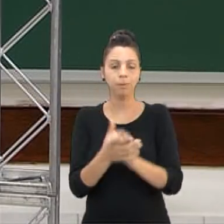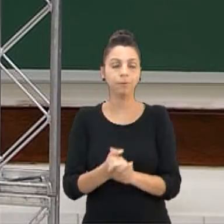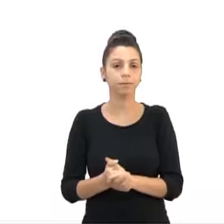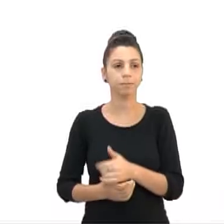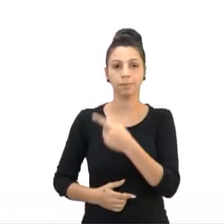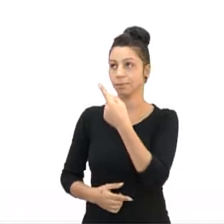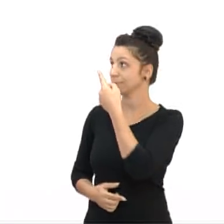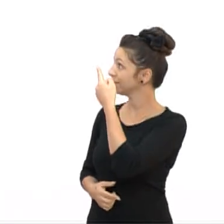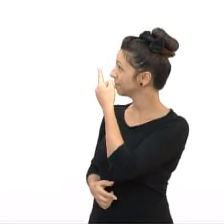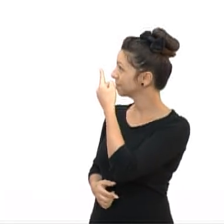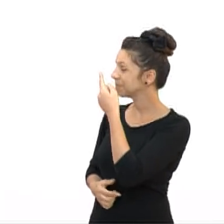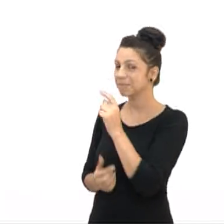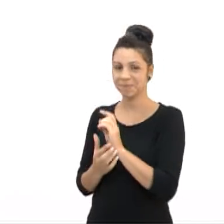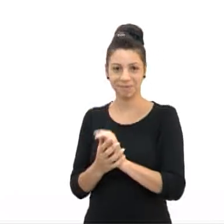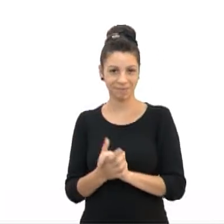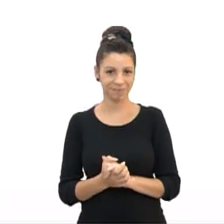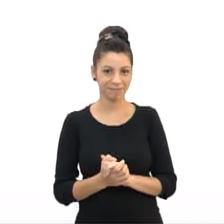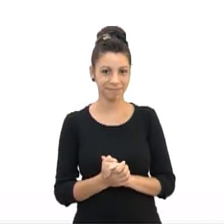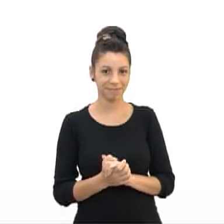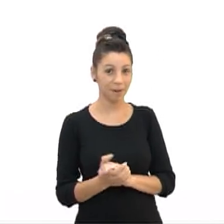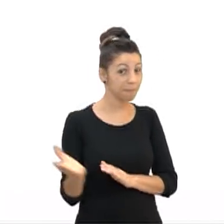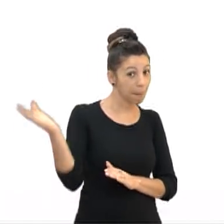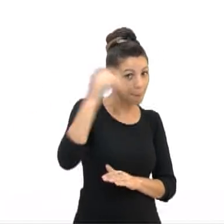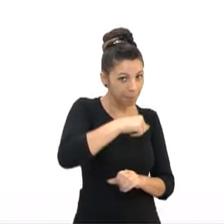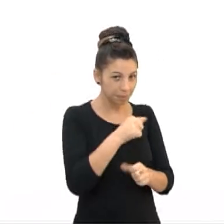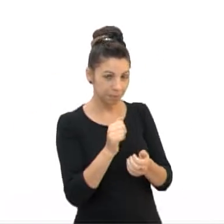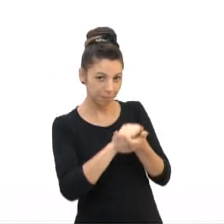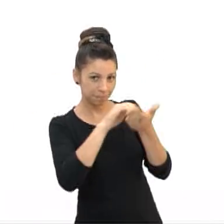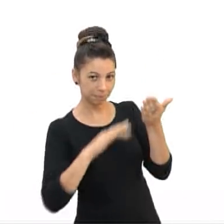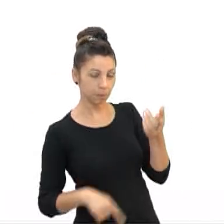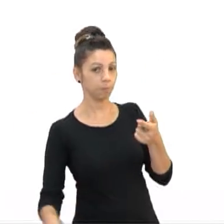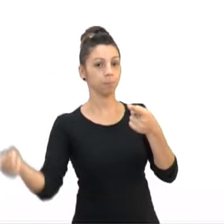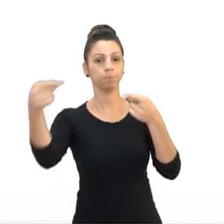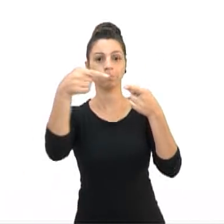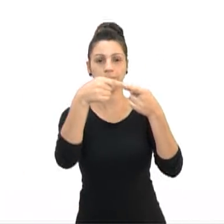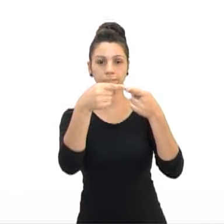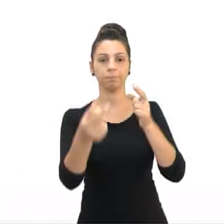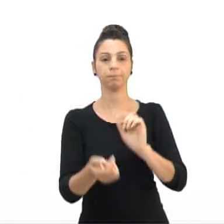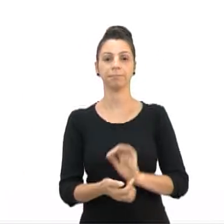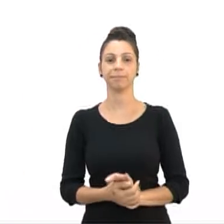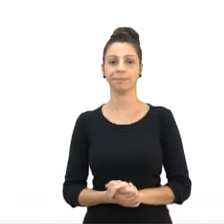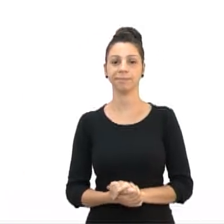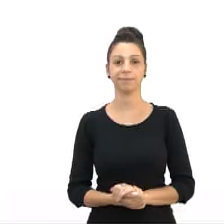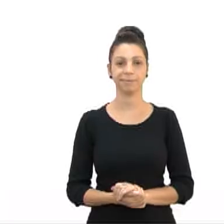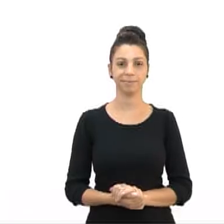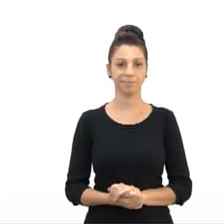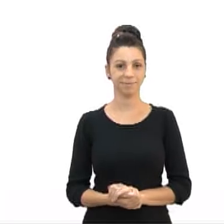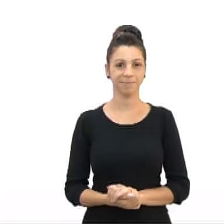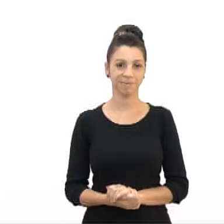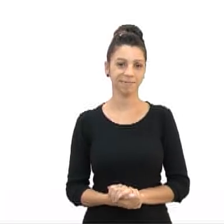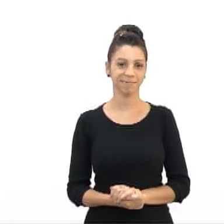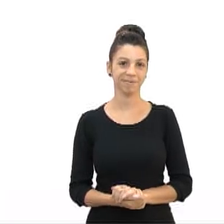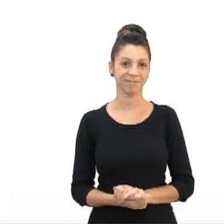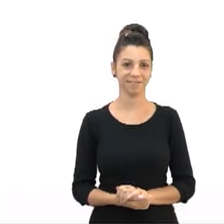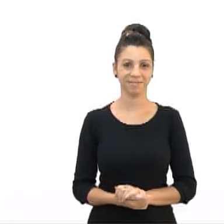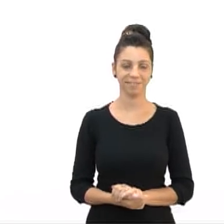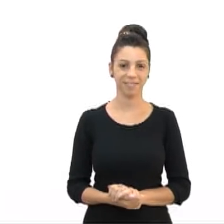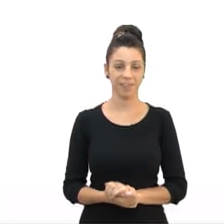lá. Vamos comigo, então, para o exercício 1. Quero ver quem é que